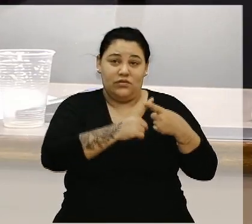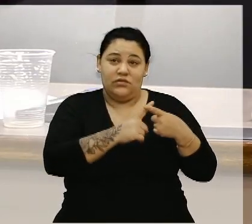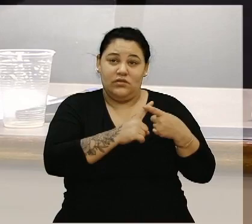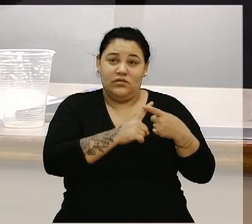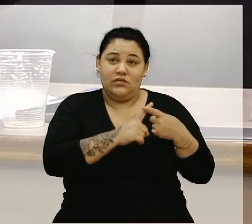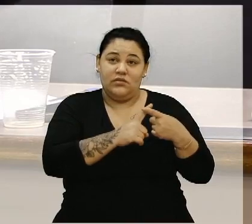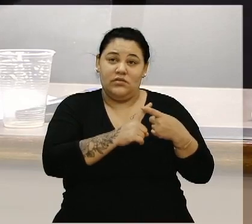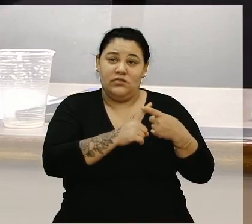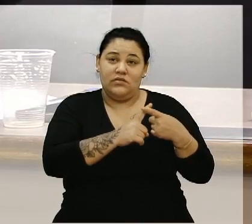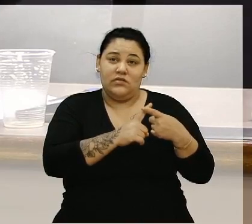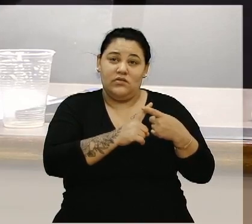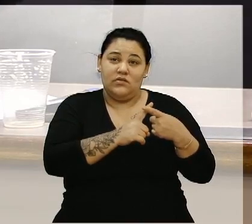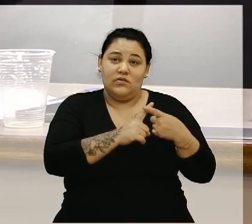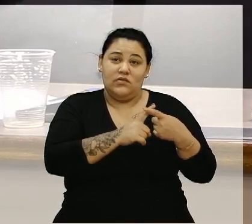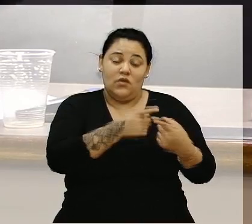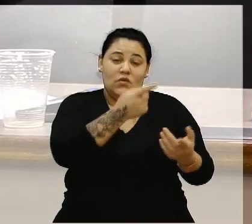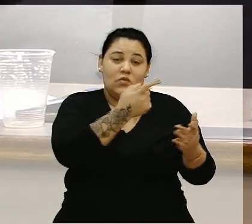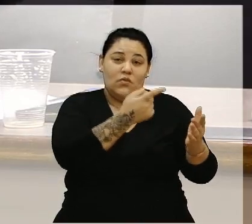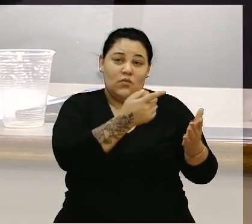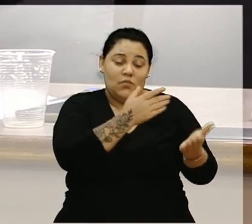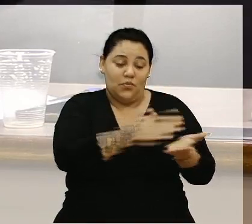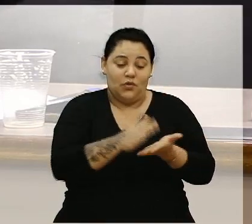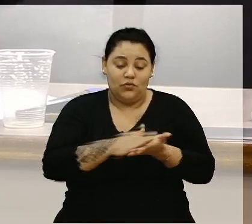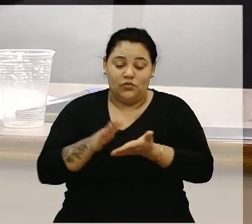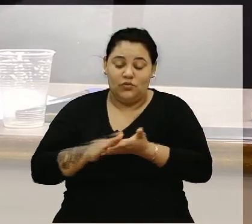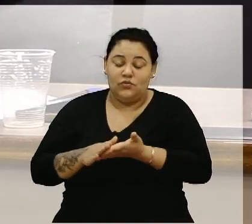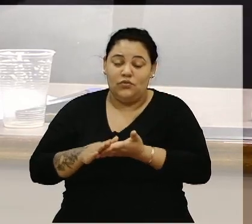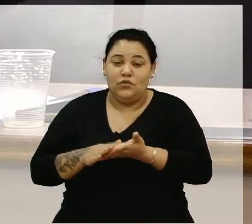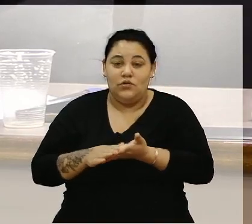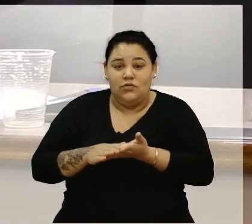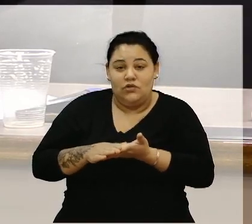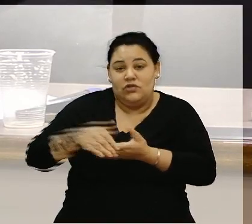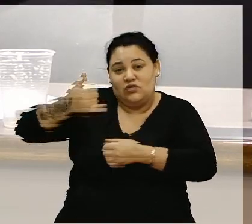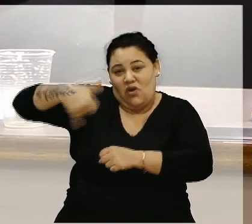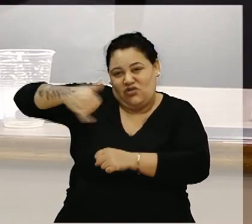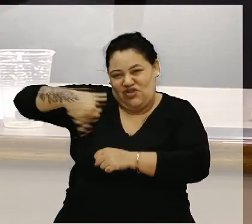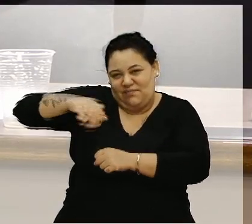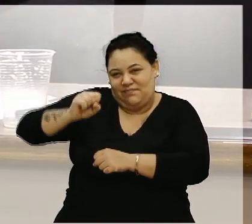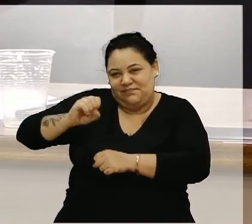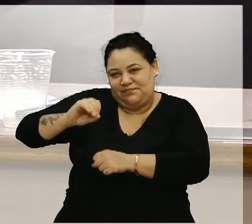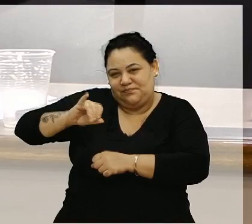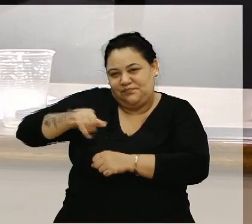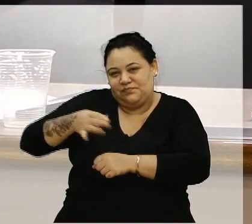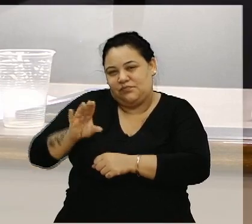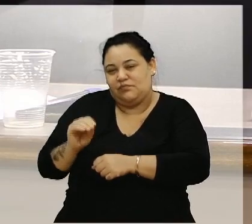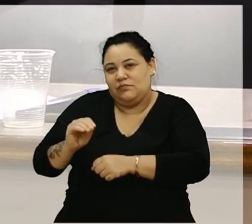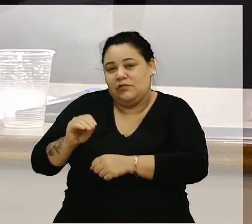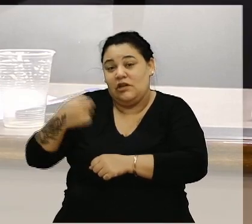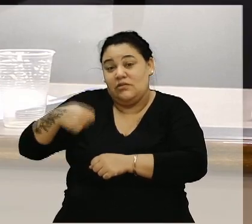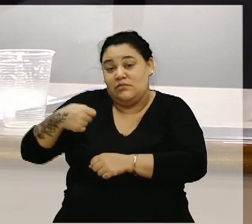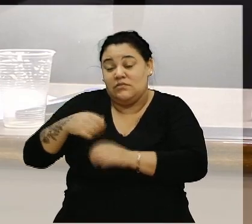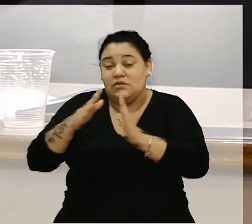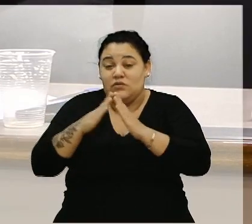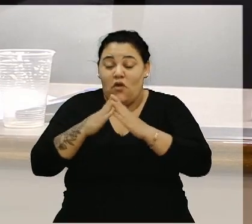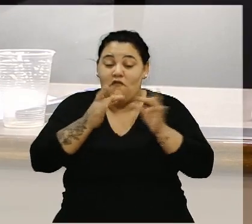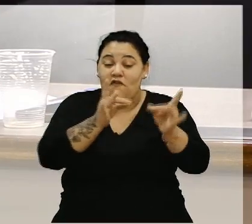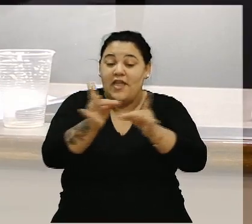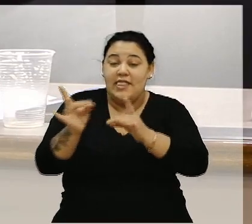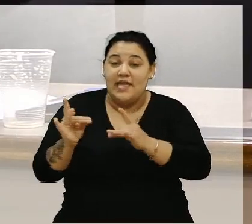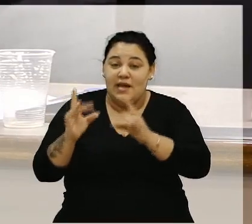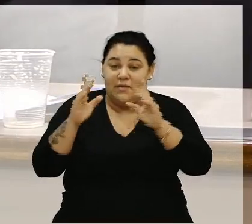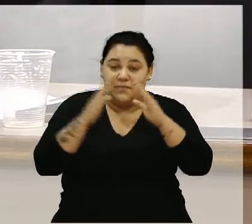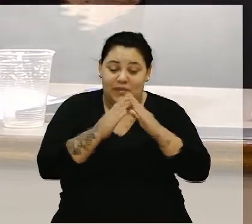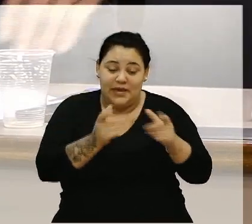soja, eles começaram a cercar todas as pessoas que tinham propriedade, e as pessoas tiveram que vender as pequenas propriedades